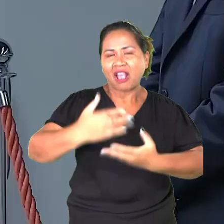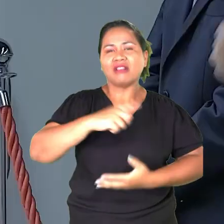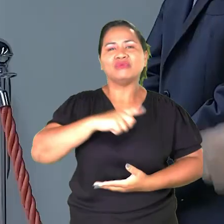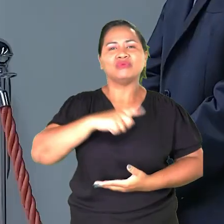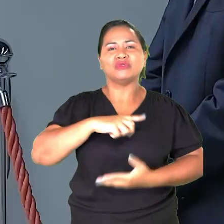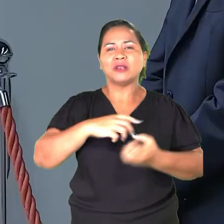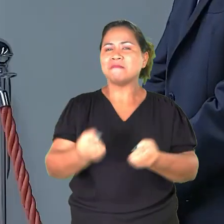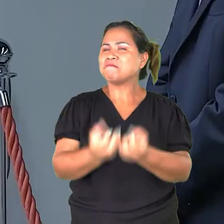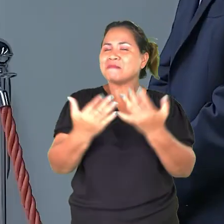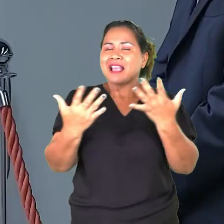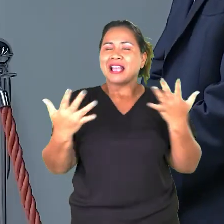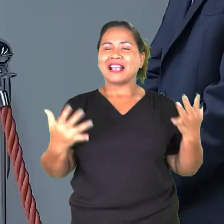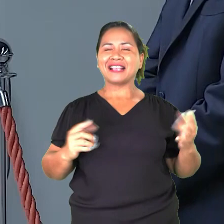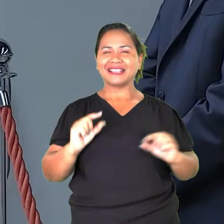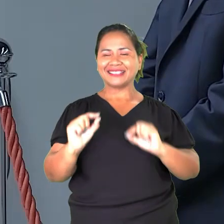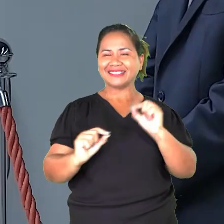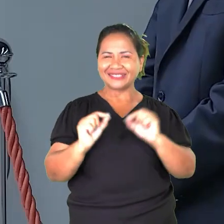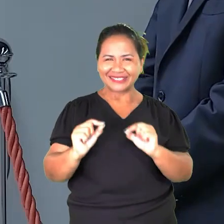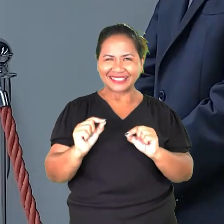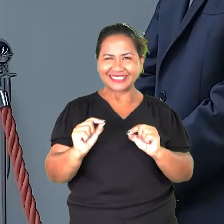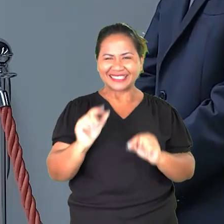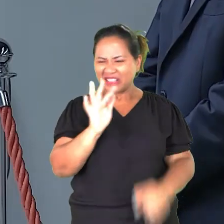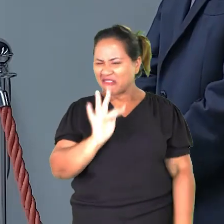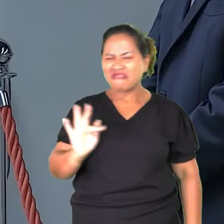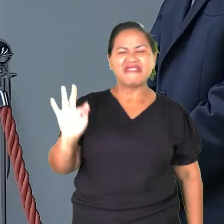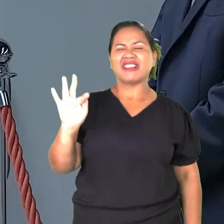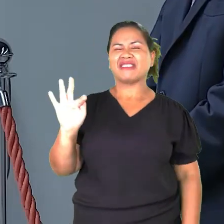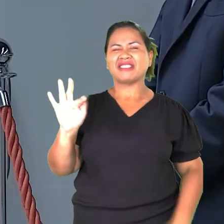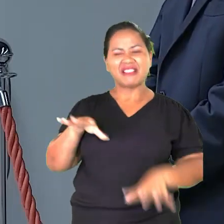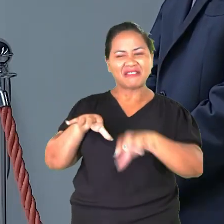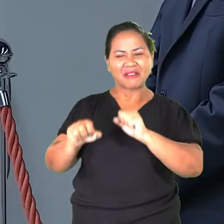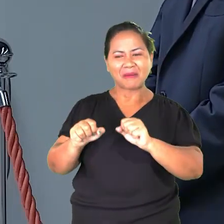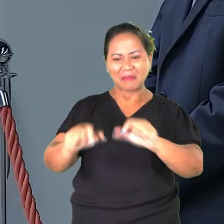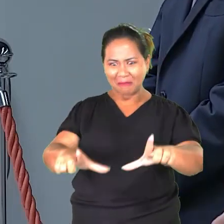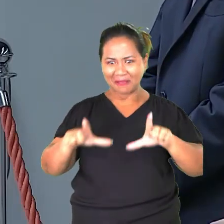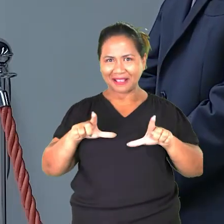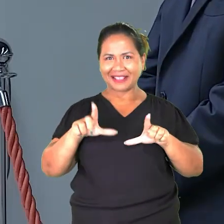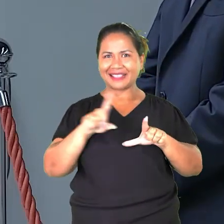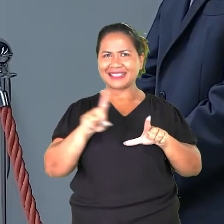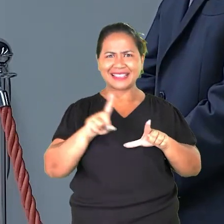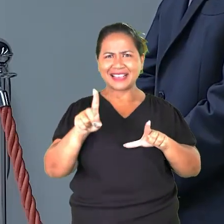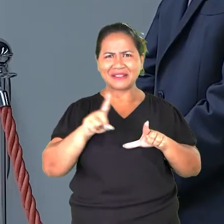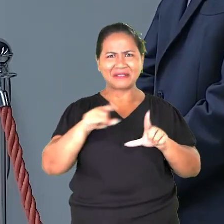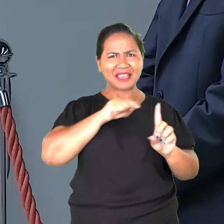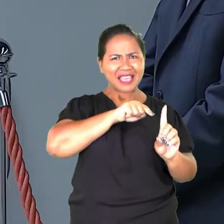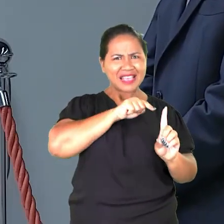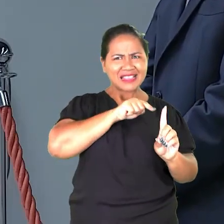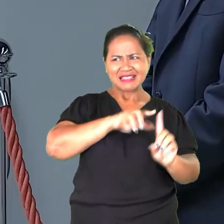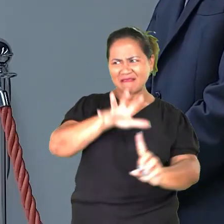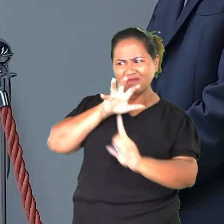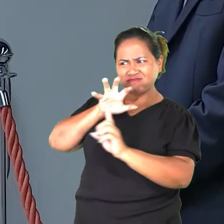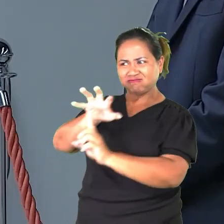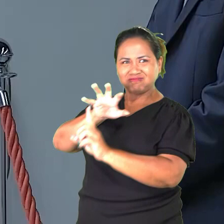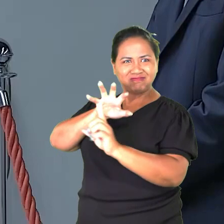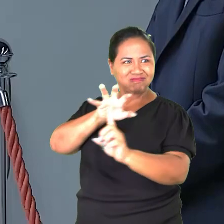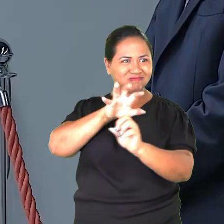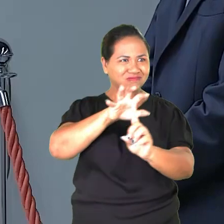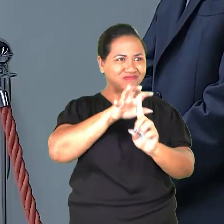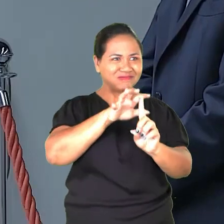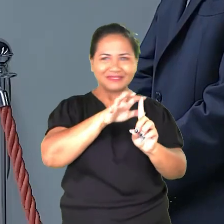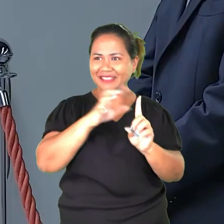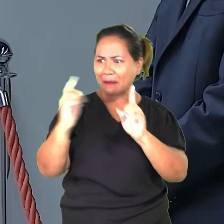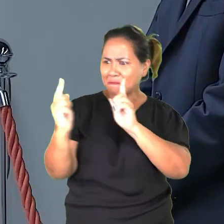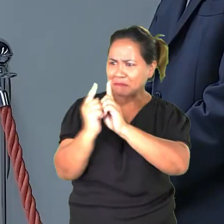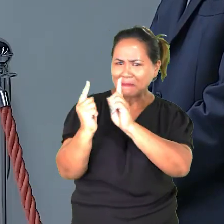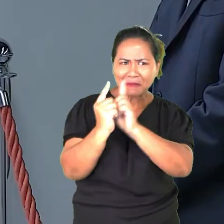mágico, a faculdade de tornar quem estivesse próximo dele a pessoa mais